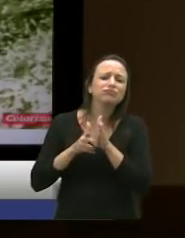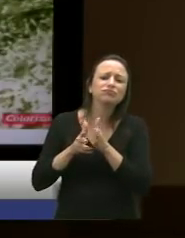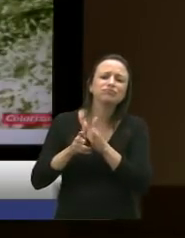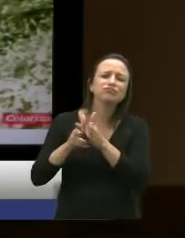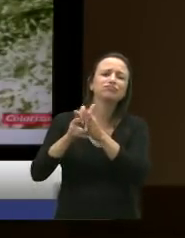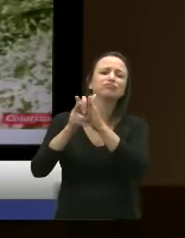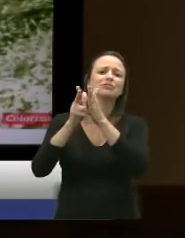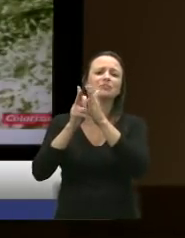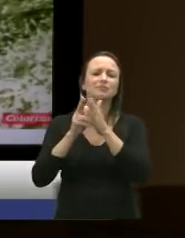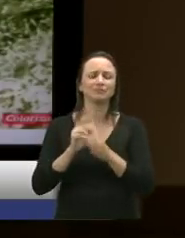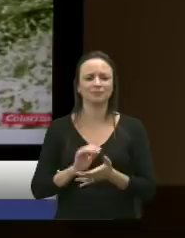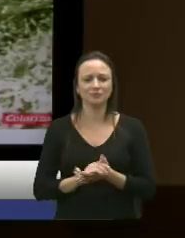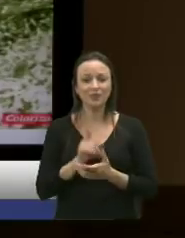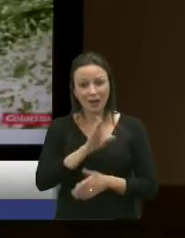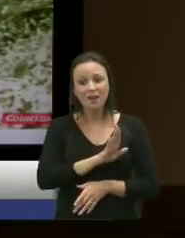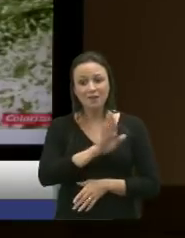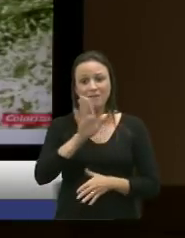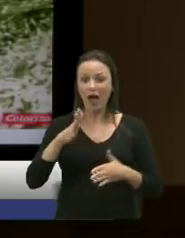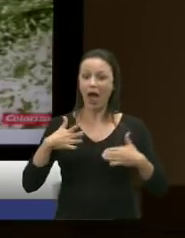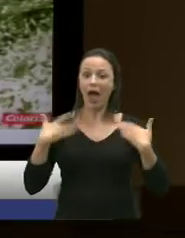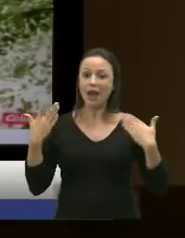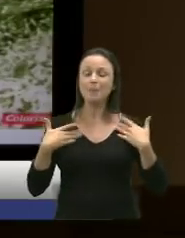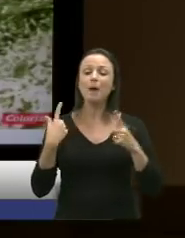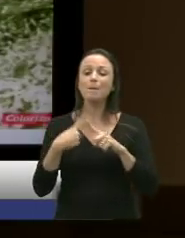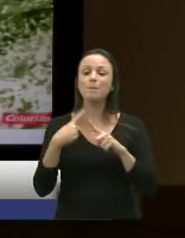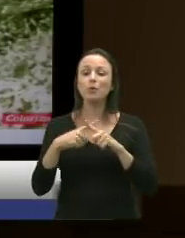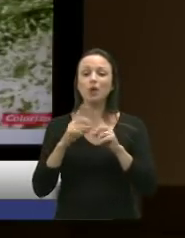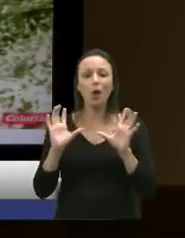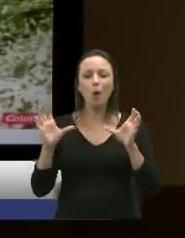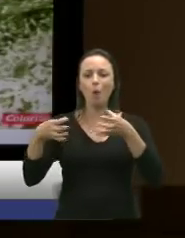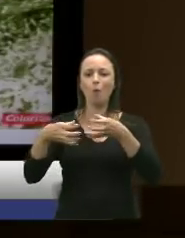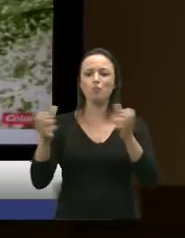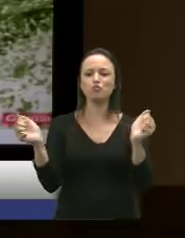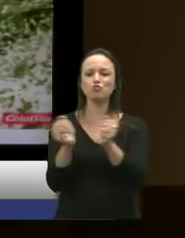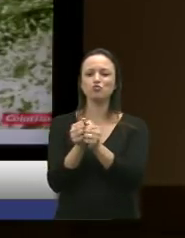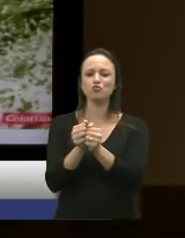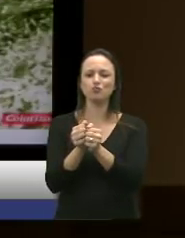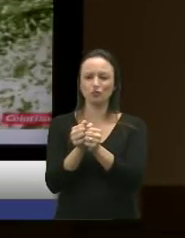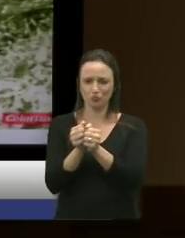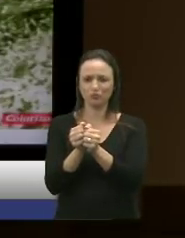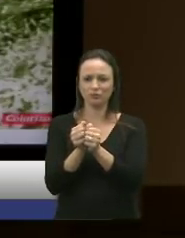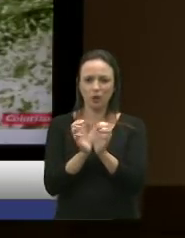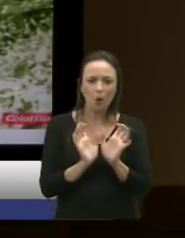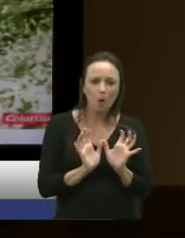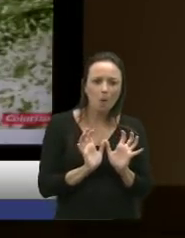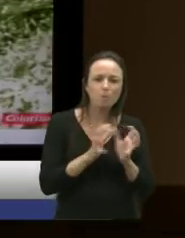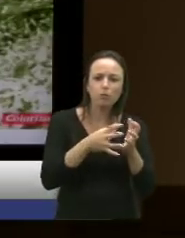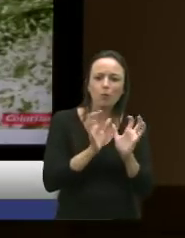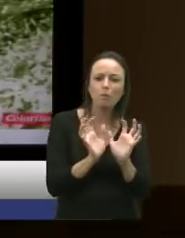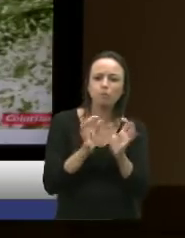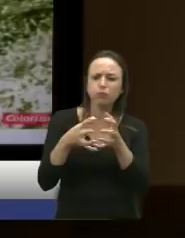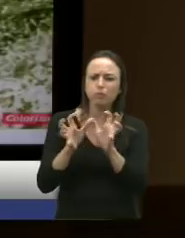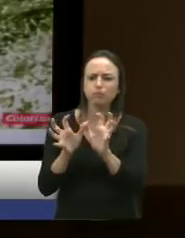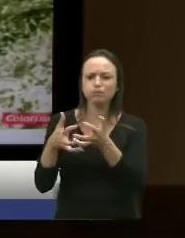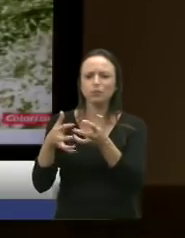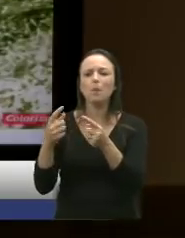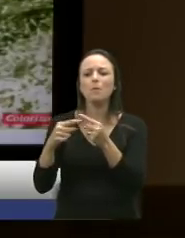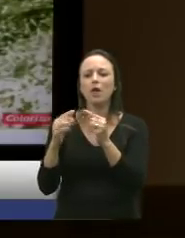E eles vão animados porque eles estão juntos, e juntos eles vão permanecer. Os batalhões se formavam assim por afinidade.